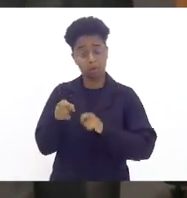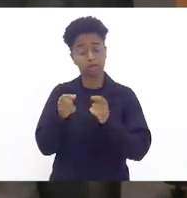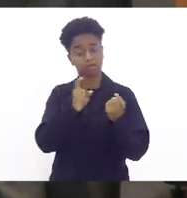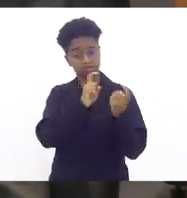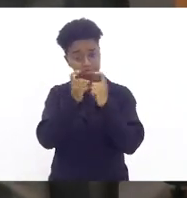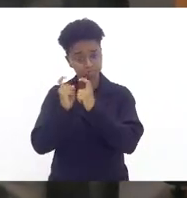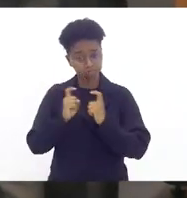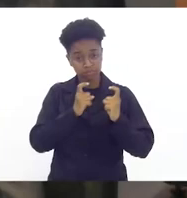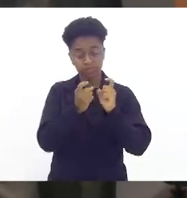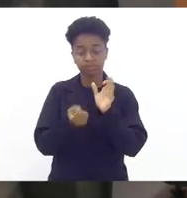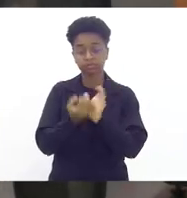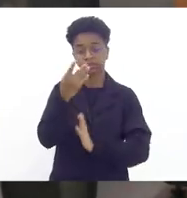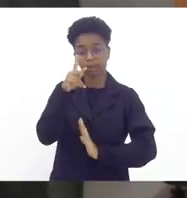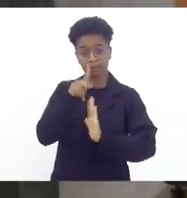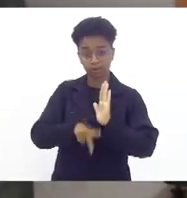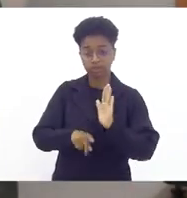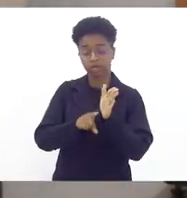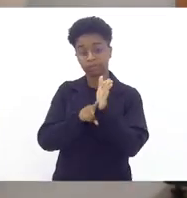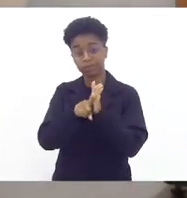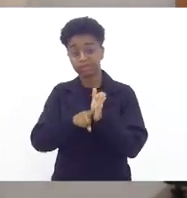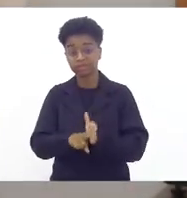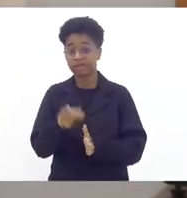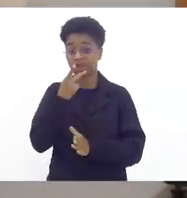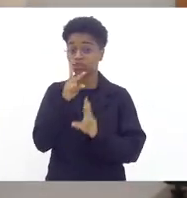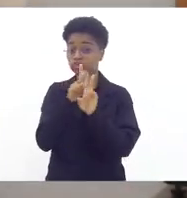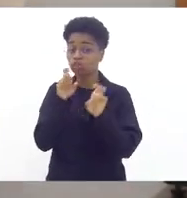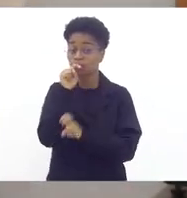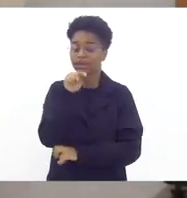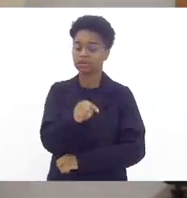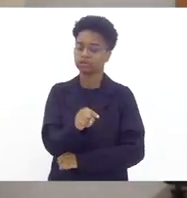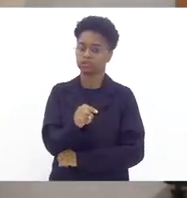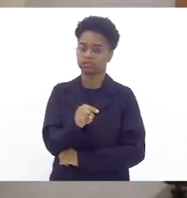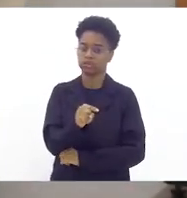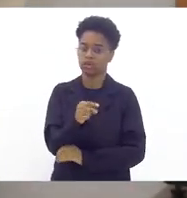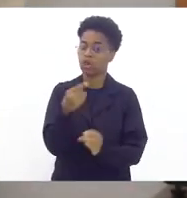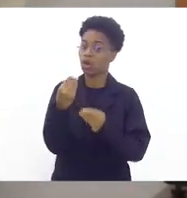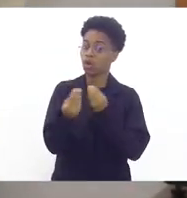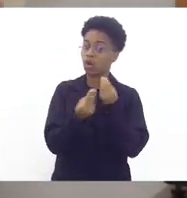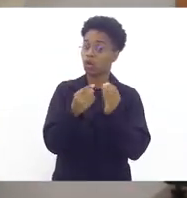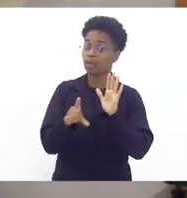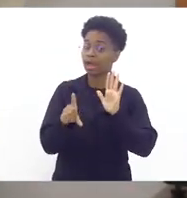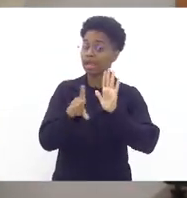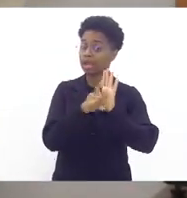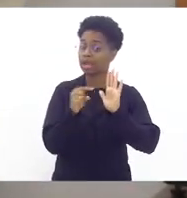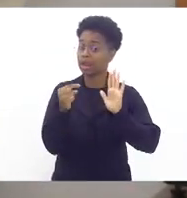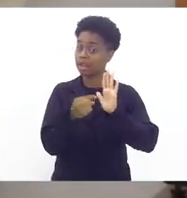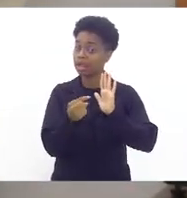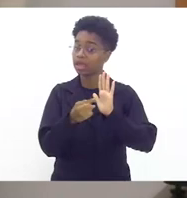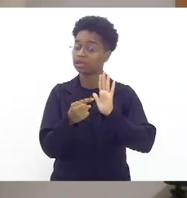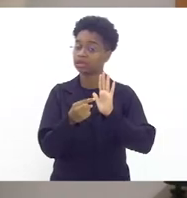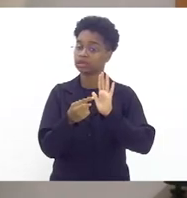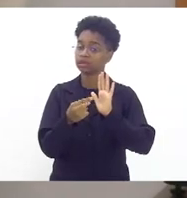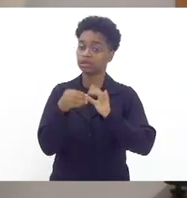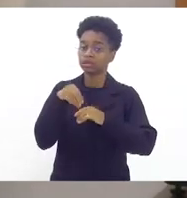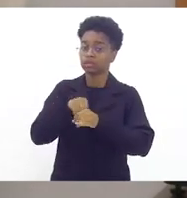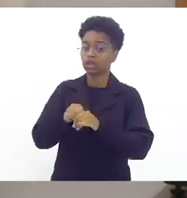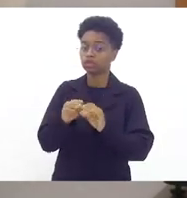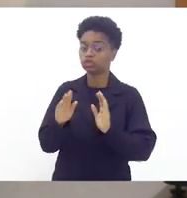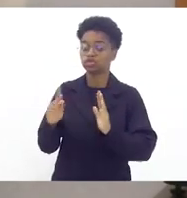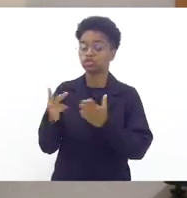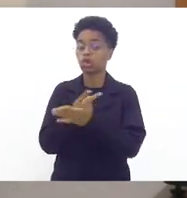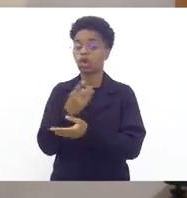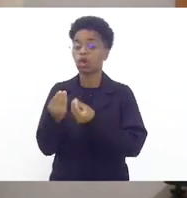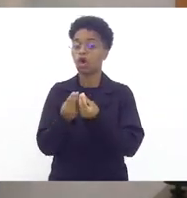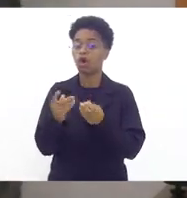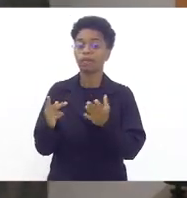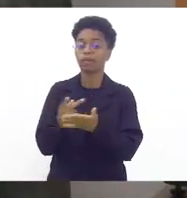projetos de pesquisa que falem disso. Como é que a lei está sendo articulada nas escolas? Porque,